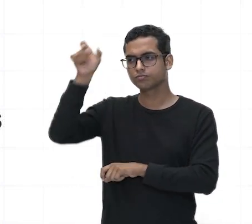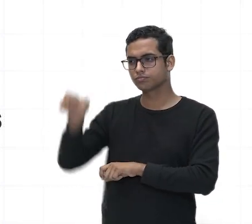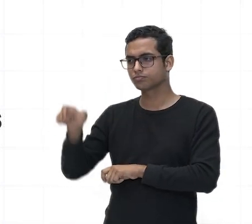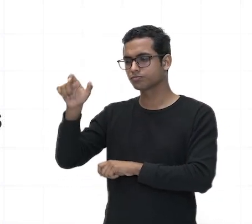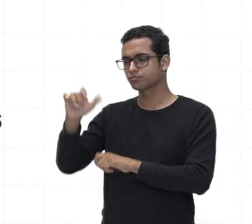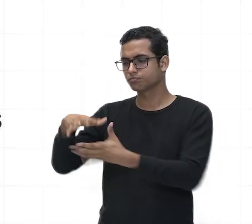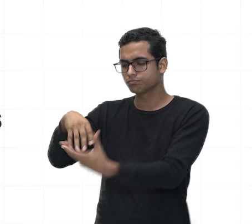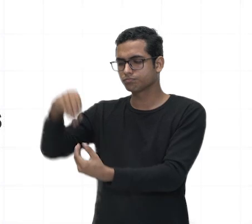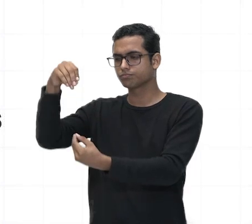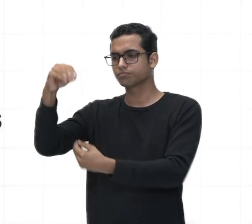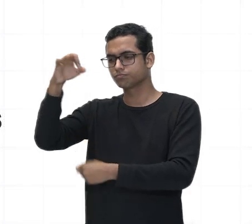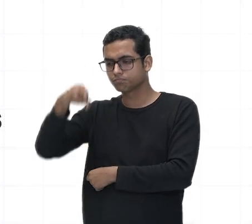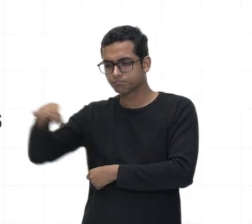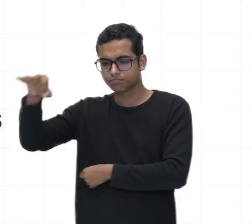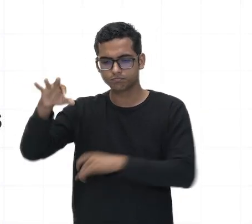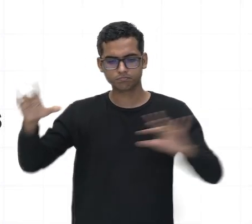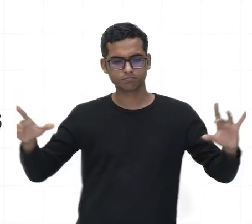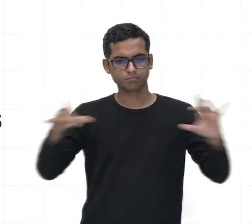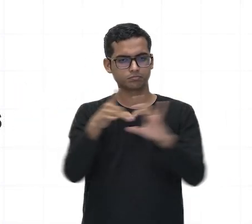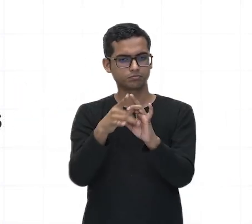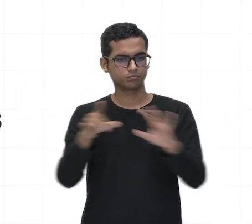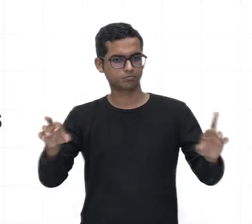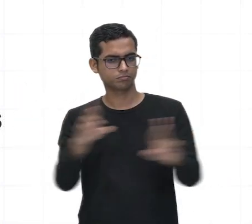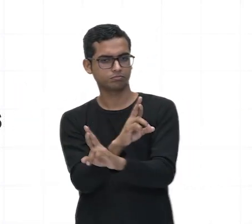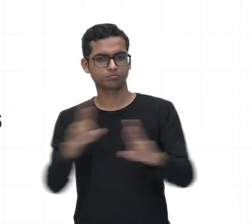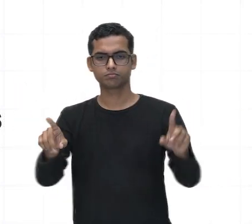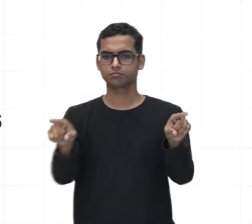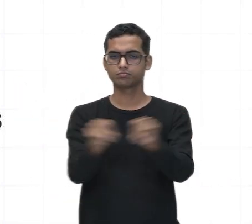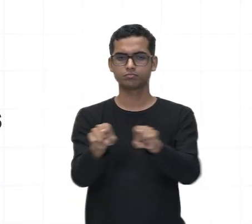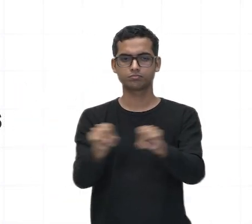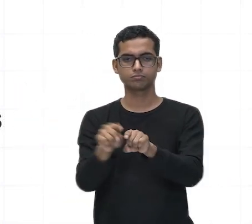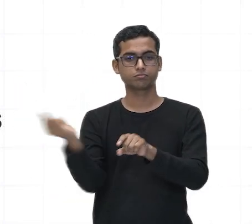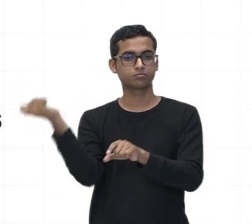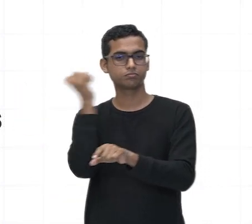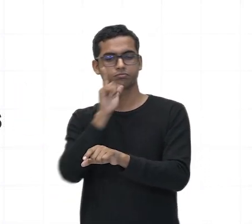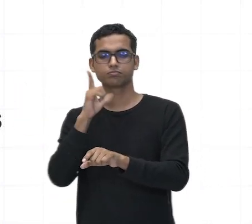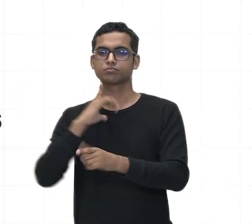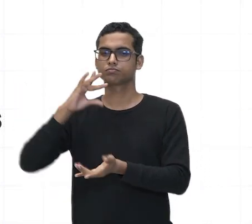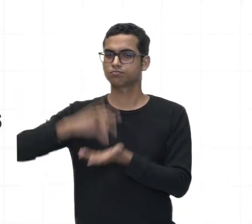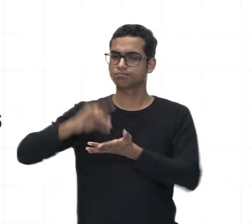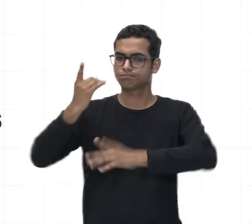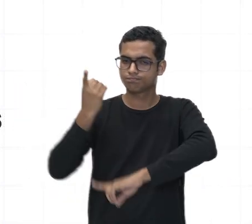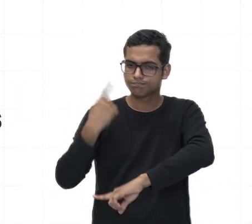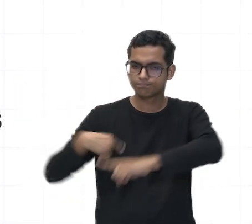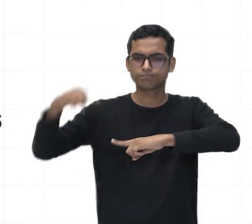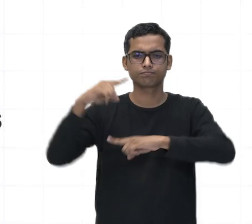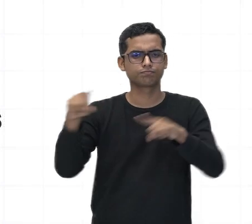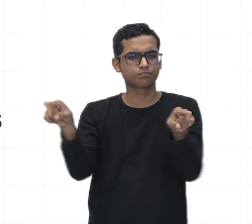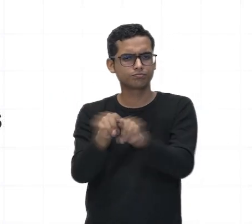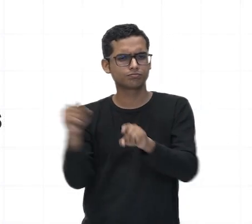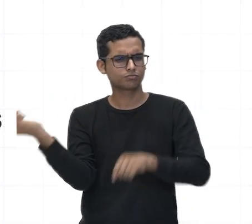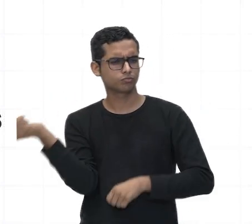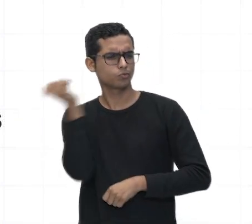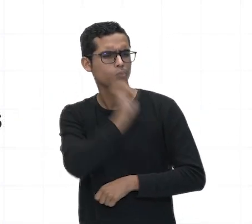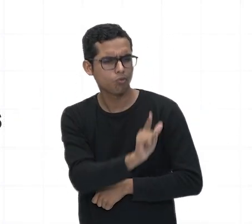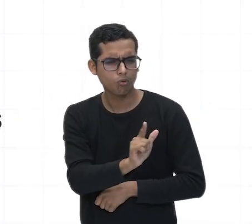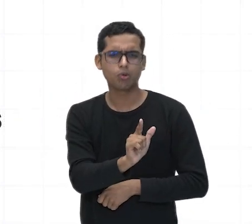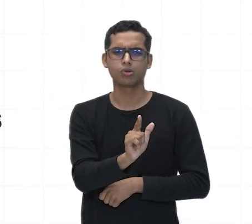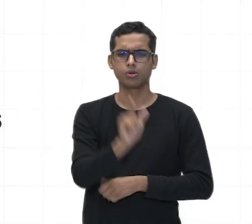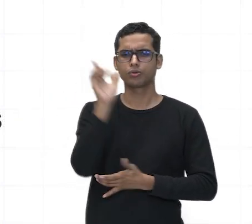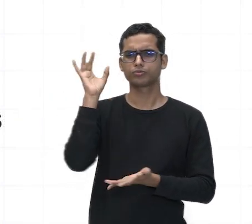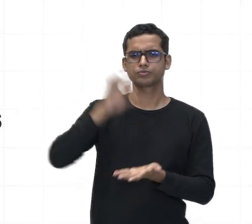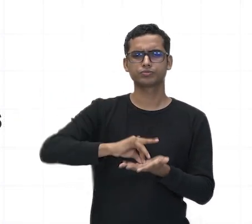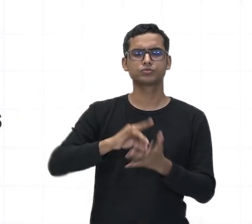além do mundo natural. Transcender é sobressair, alcançar de alguma